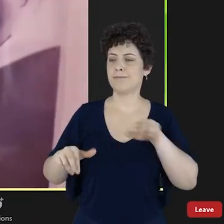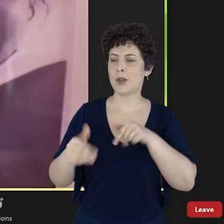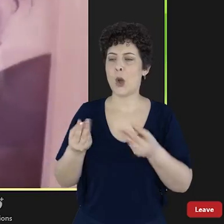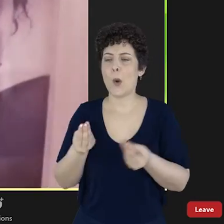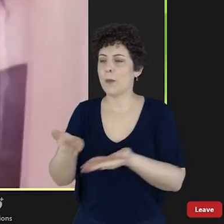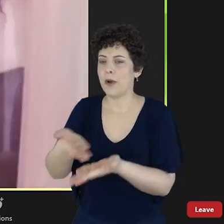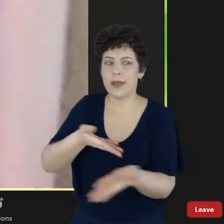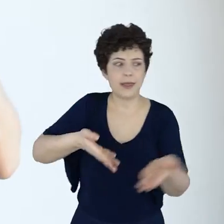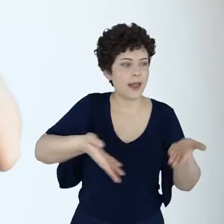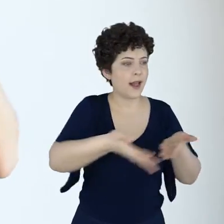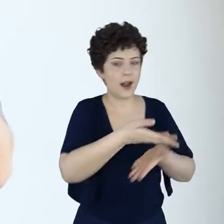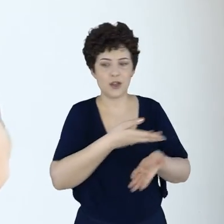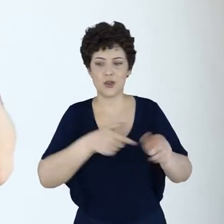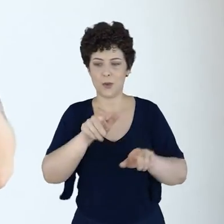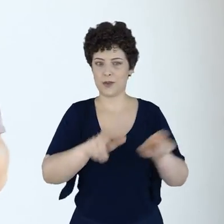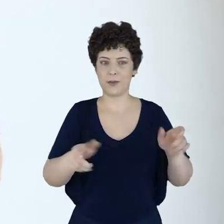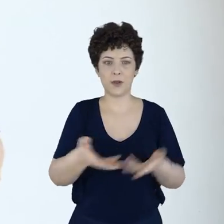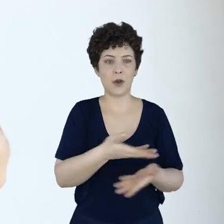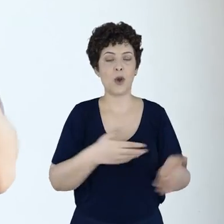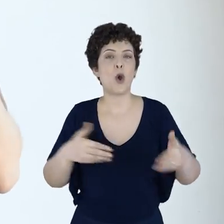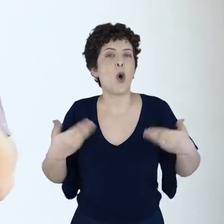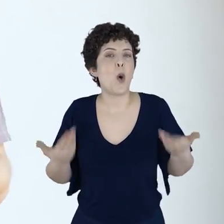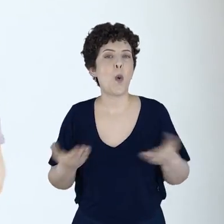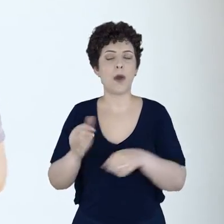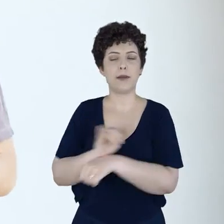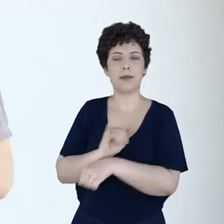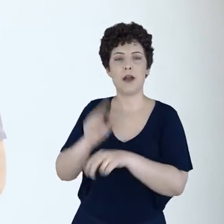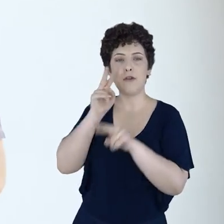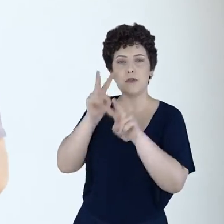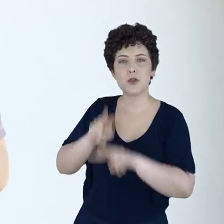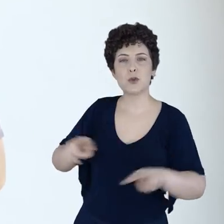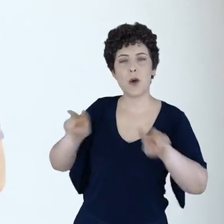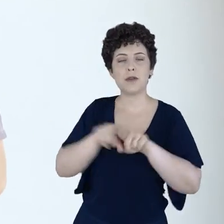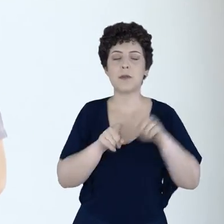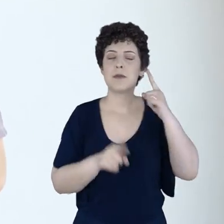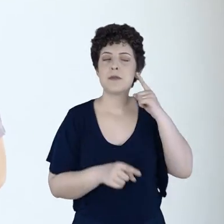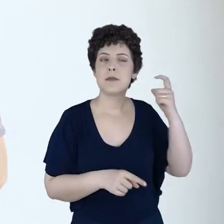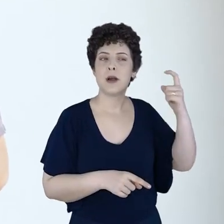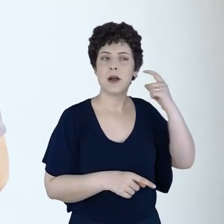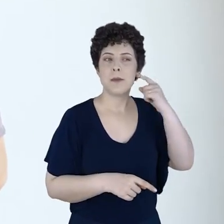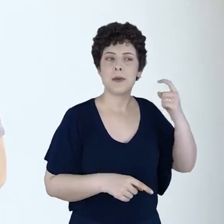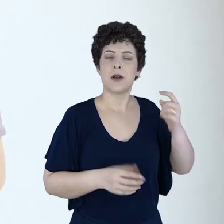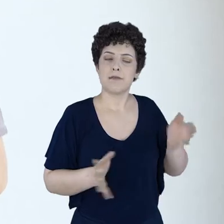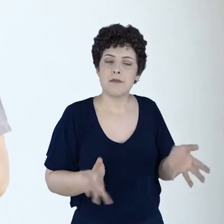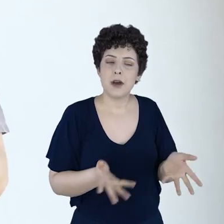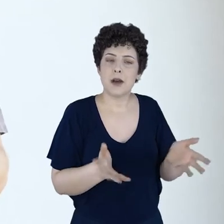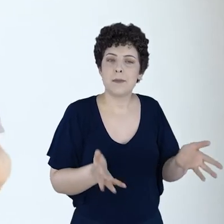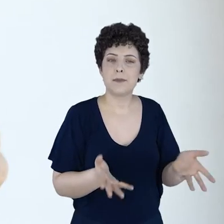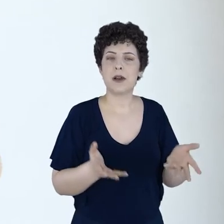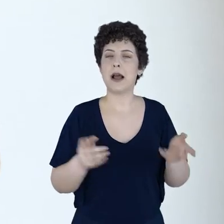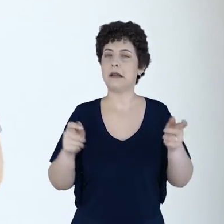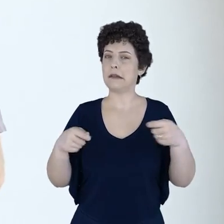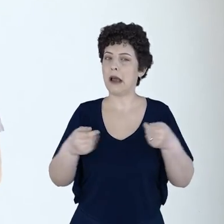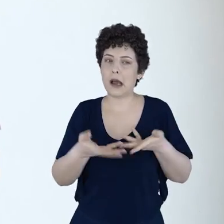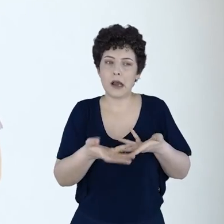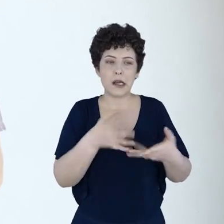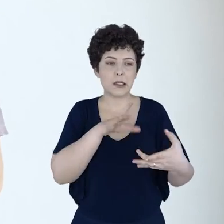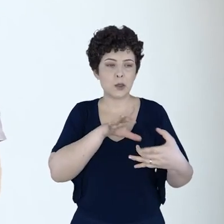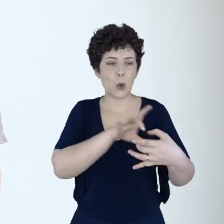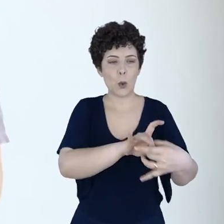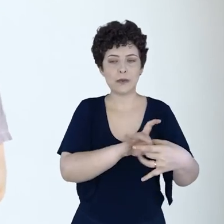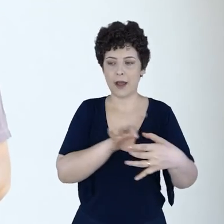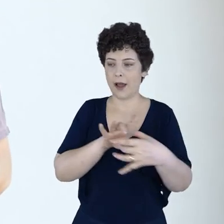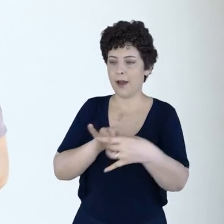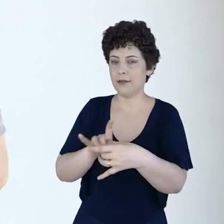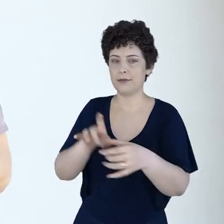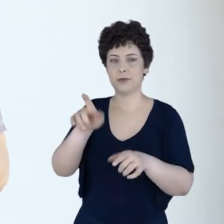formas de interação com o público. Quais dispositivos visuais, quais dispositivos sonoros a gente pode fazer uso para estabelecer